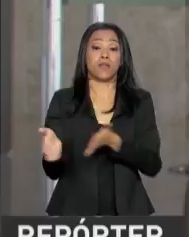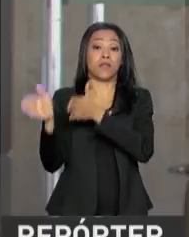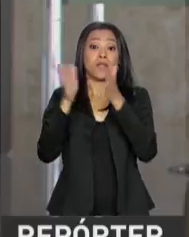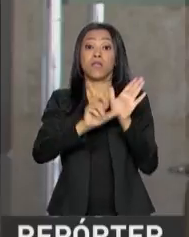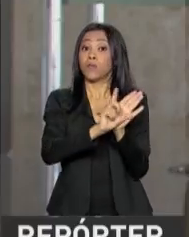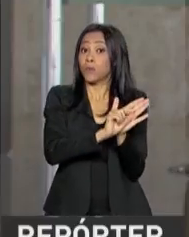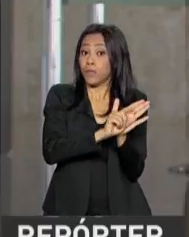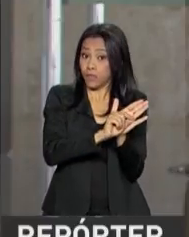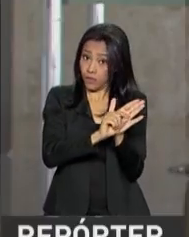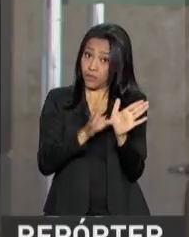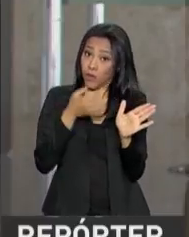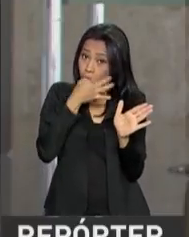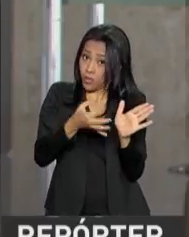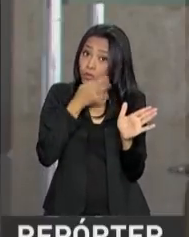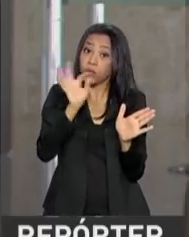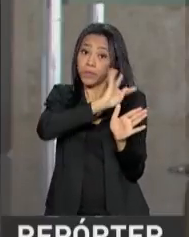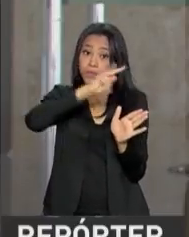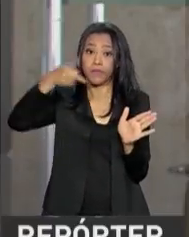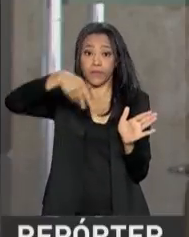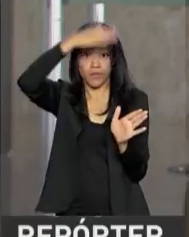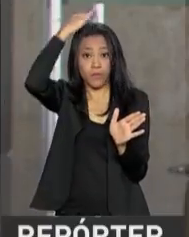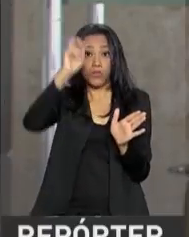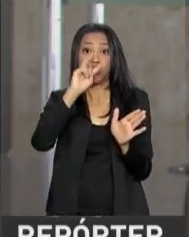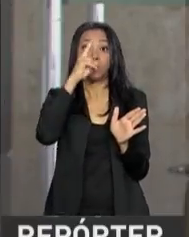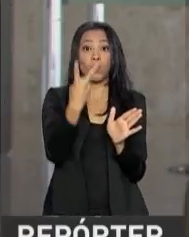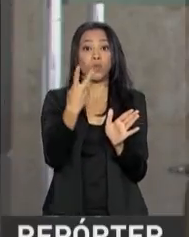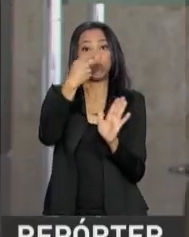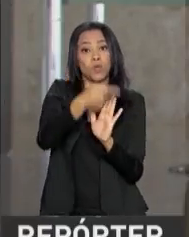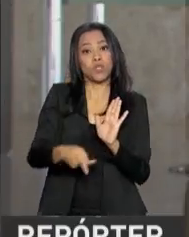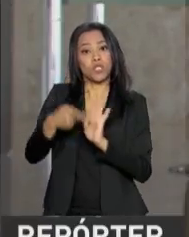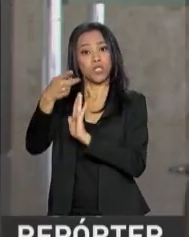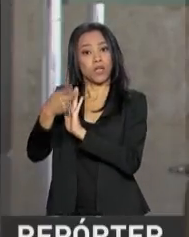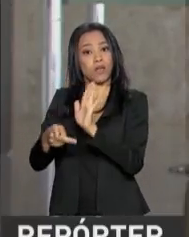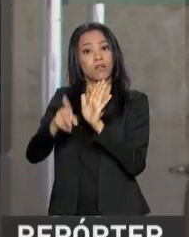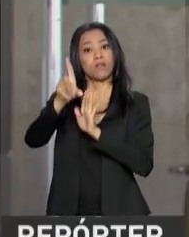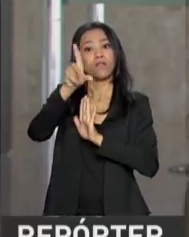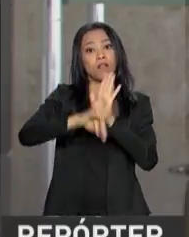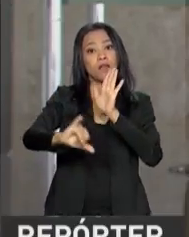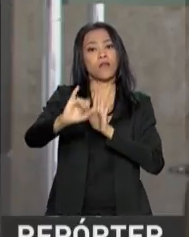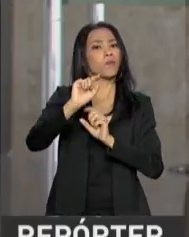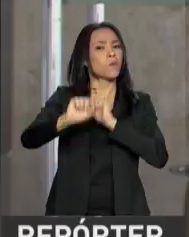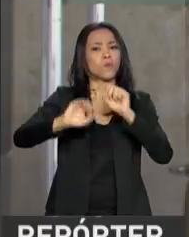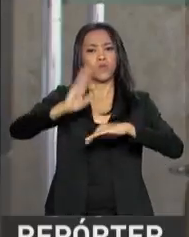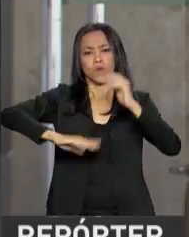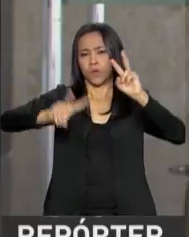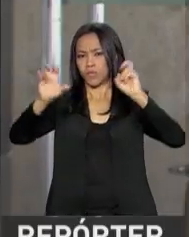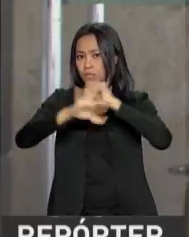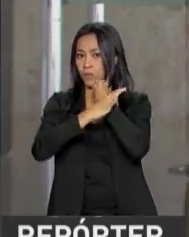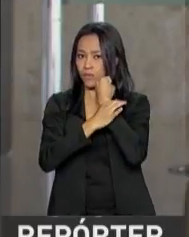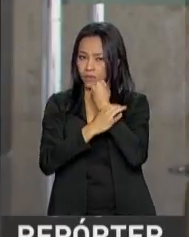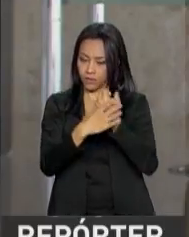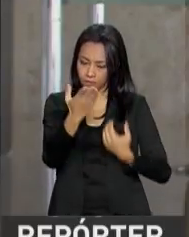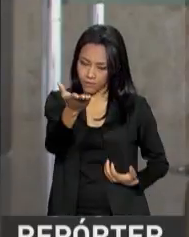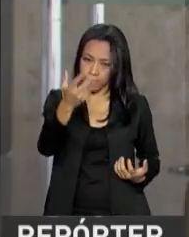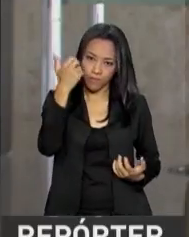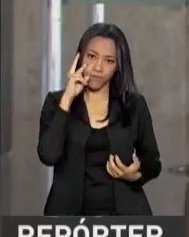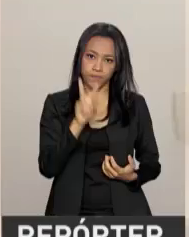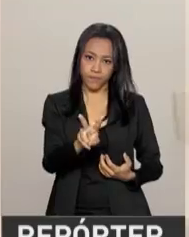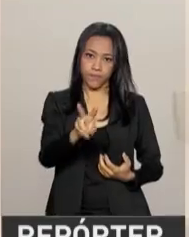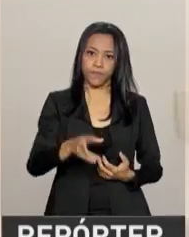michel temer comentou a sanção de dois projetos de lei que tratam da segurança pública vamos ouvir